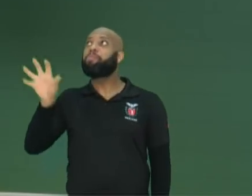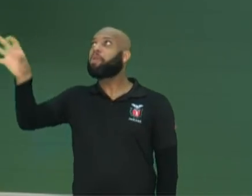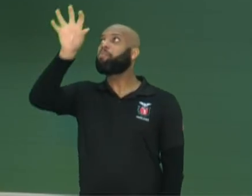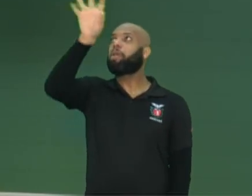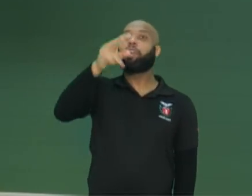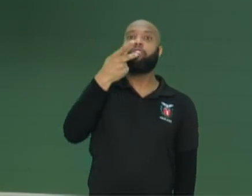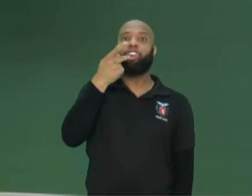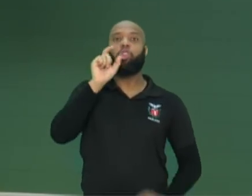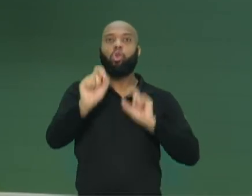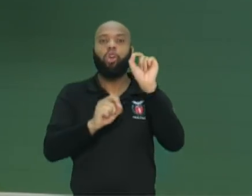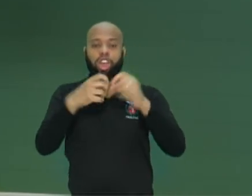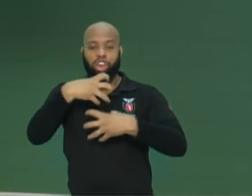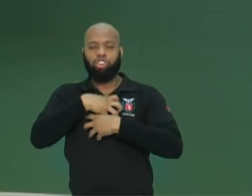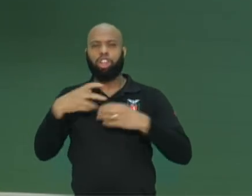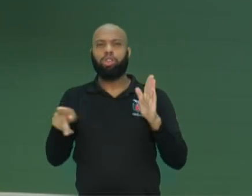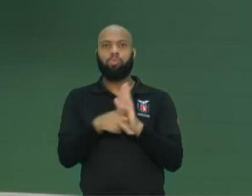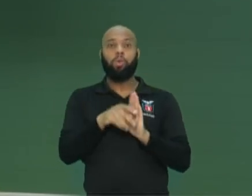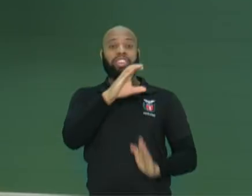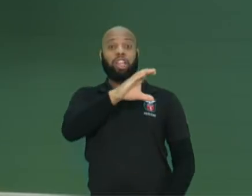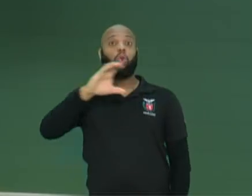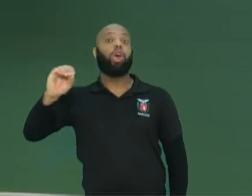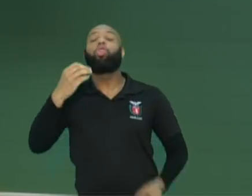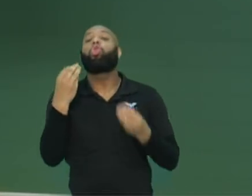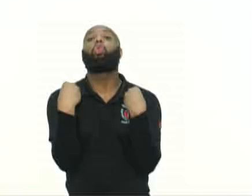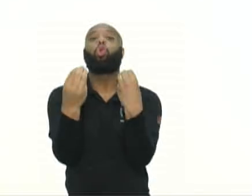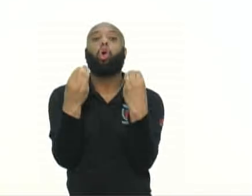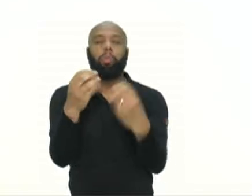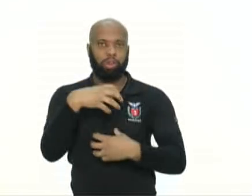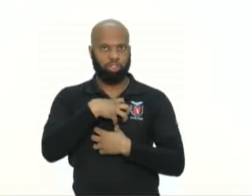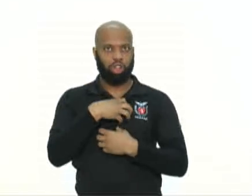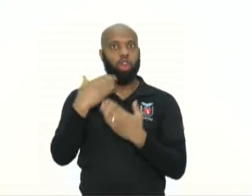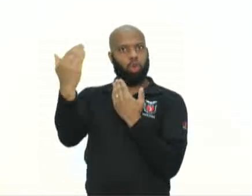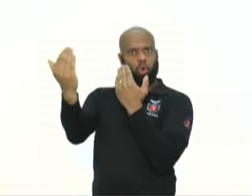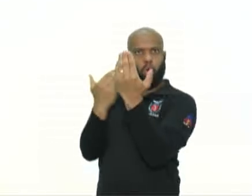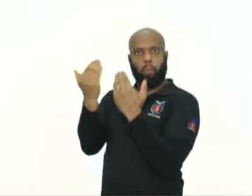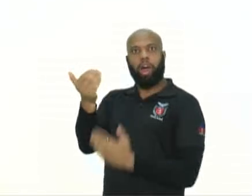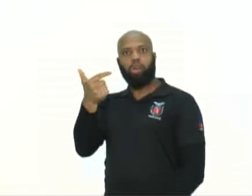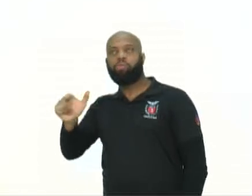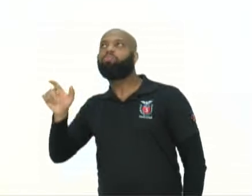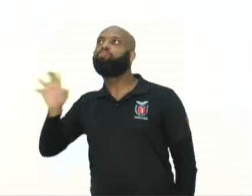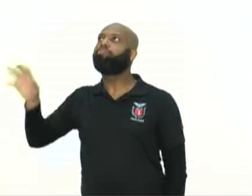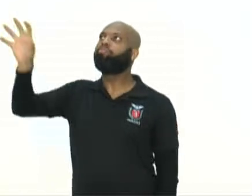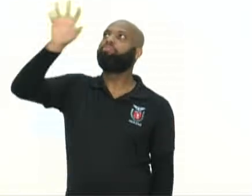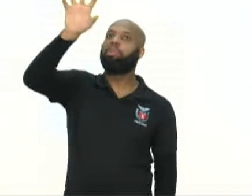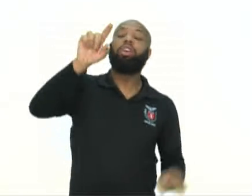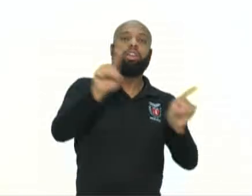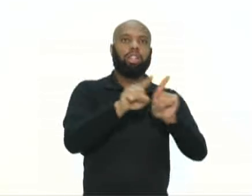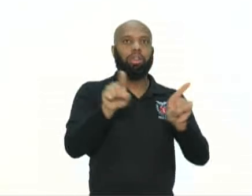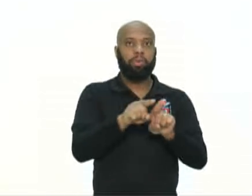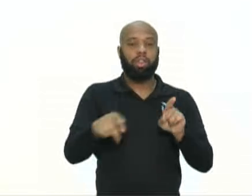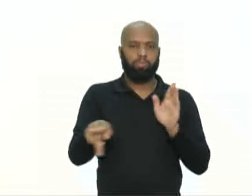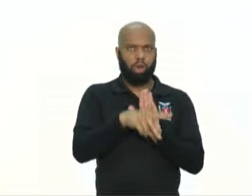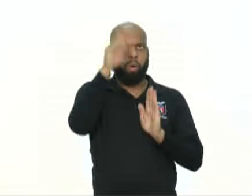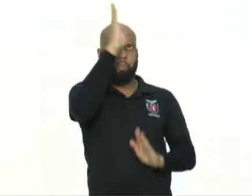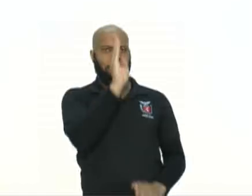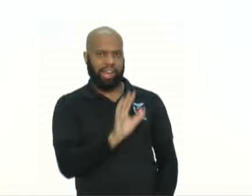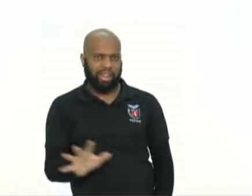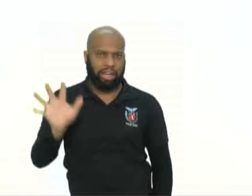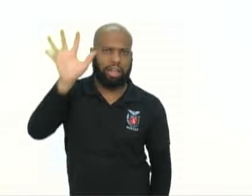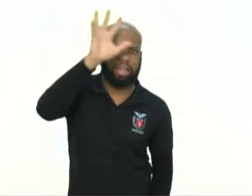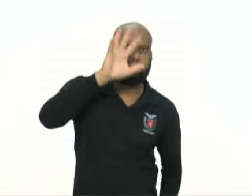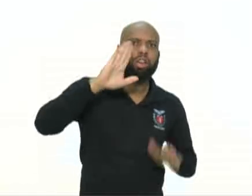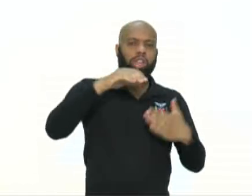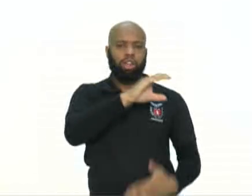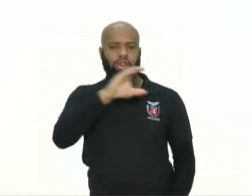e dizemos como está a região centro-oeste, né? Comparando então com outras regiões e até com a média do Brasil, o